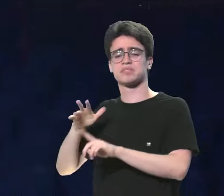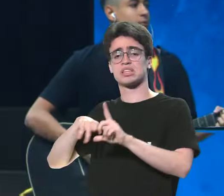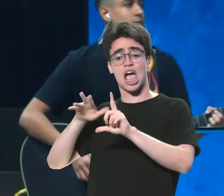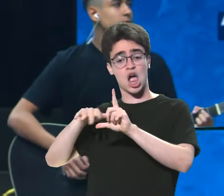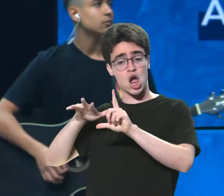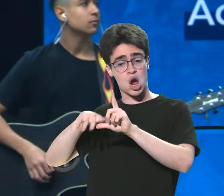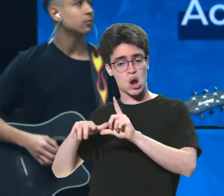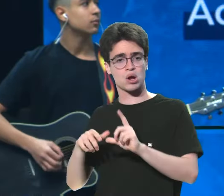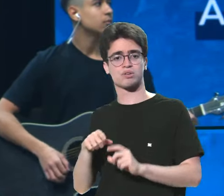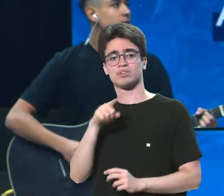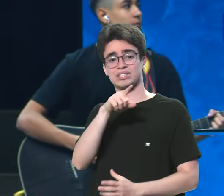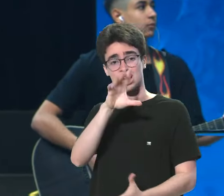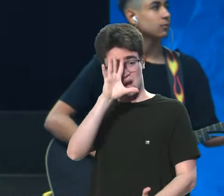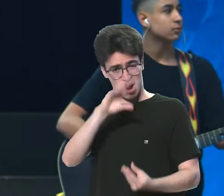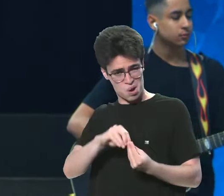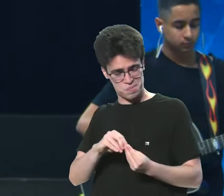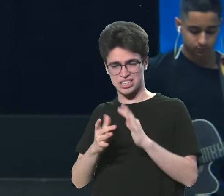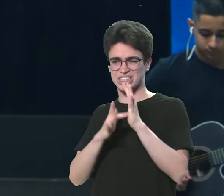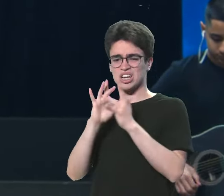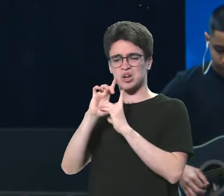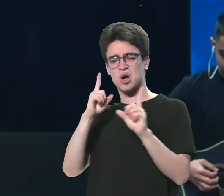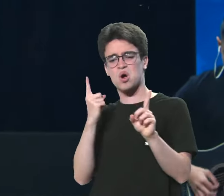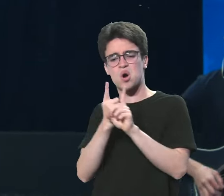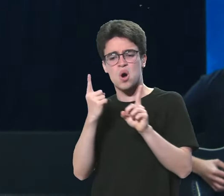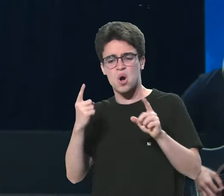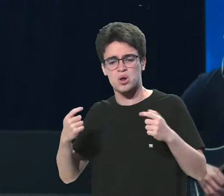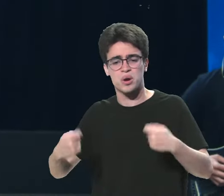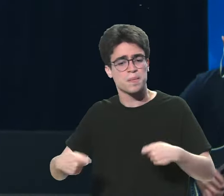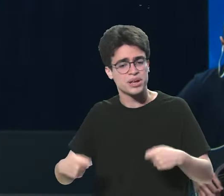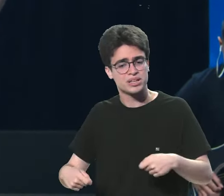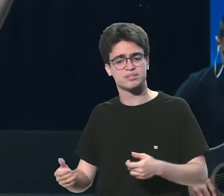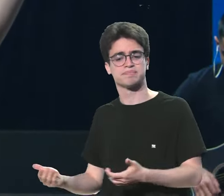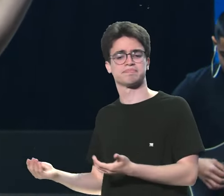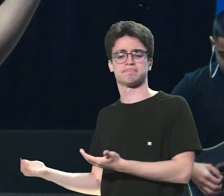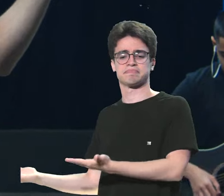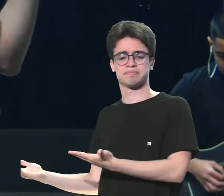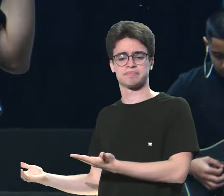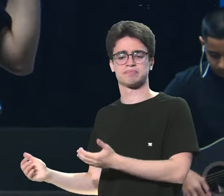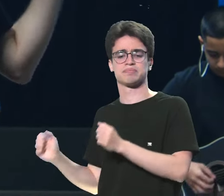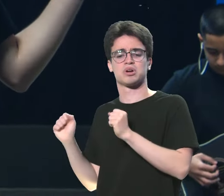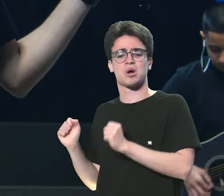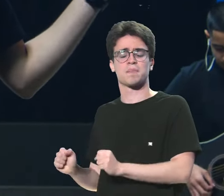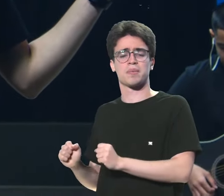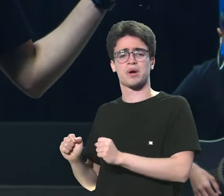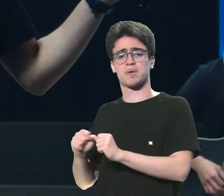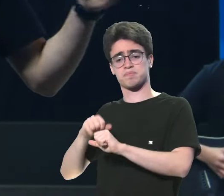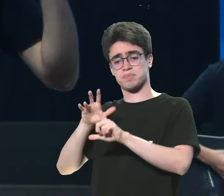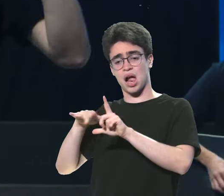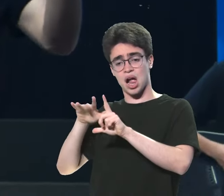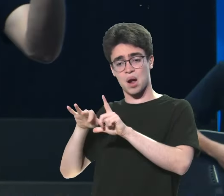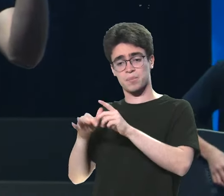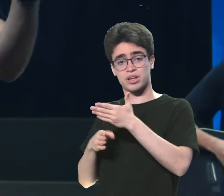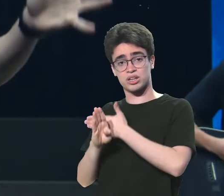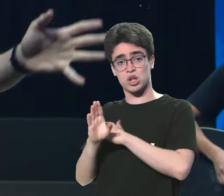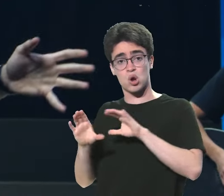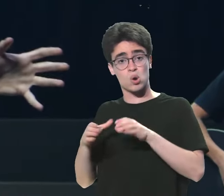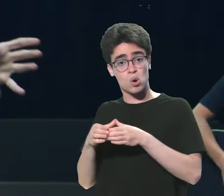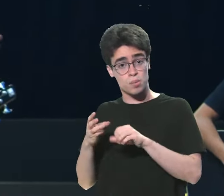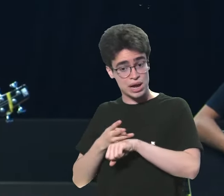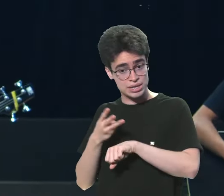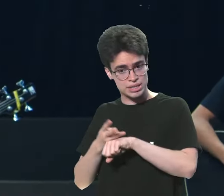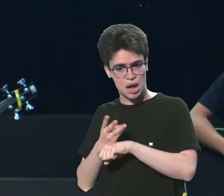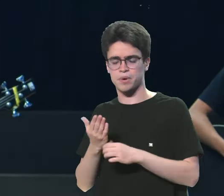entendeu que precisa de um encontro com Jesus lê esse qu code aqui você vai cair num grupo de WhatsApp e de lá a gente